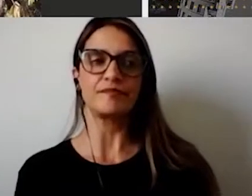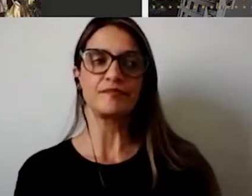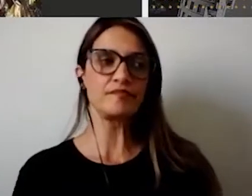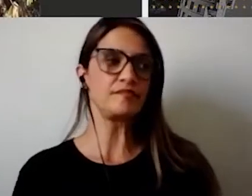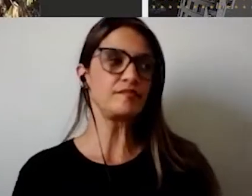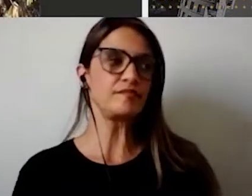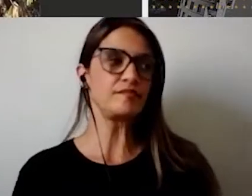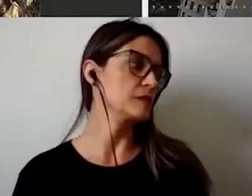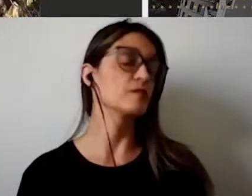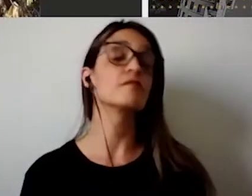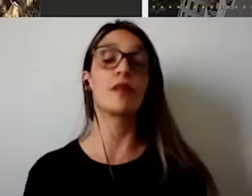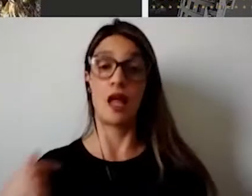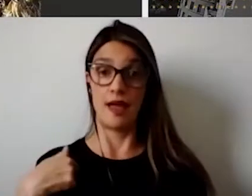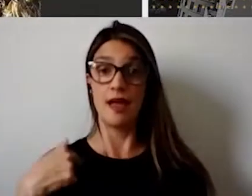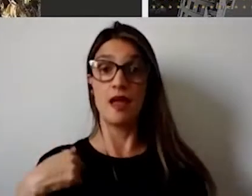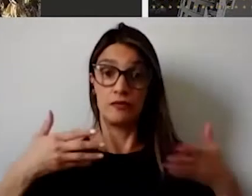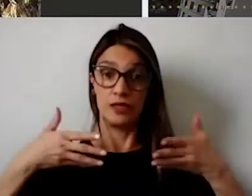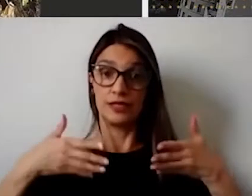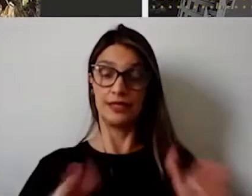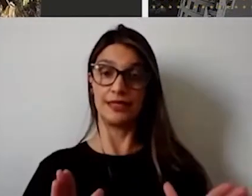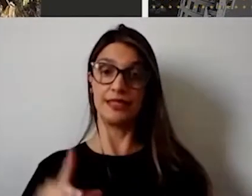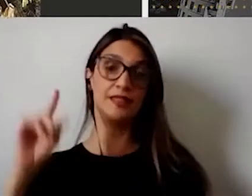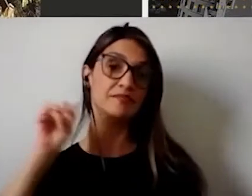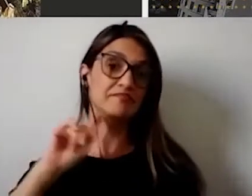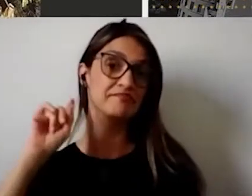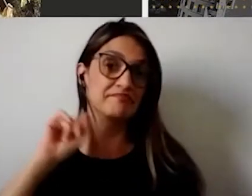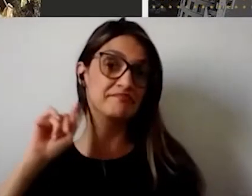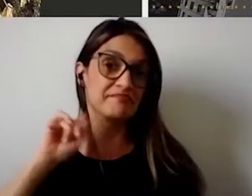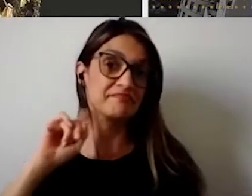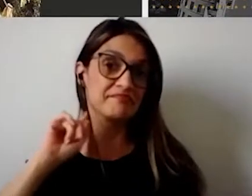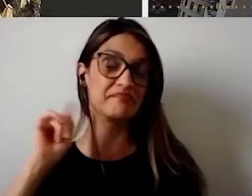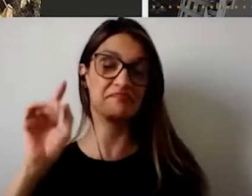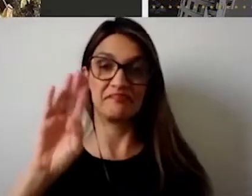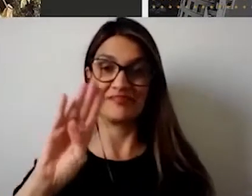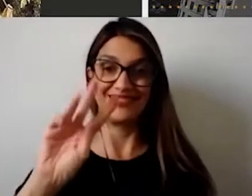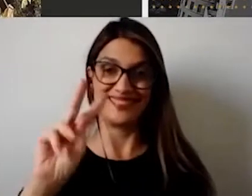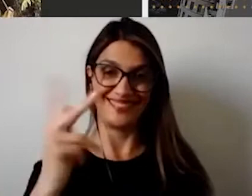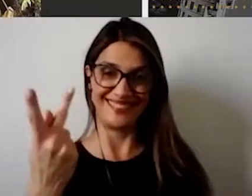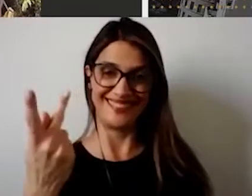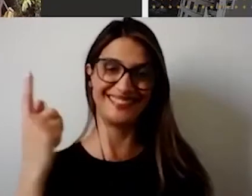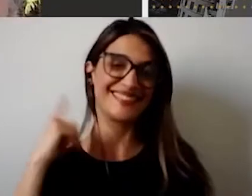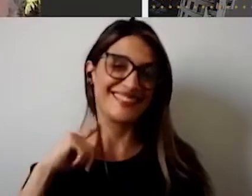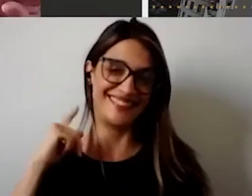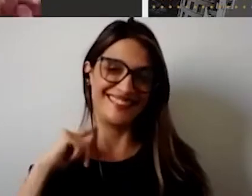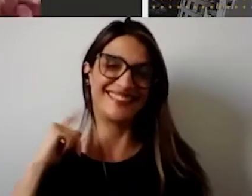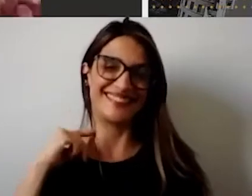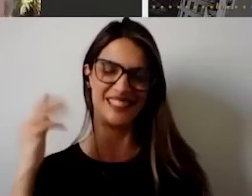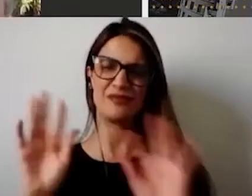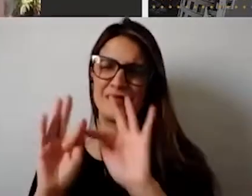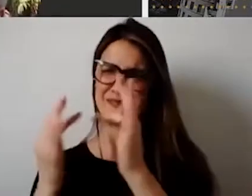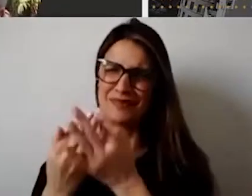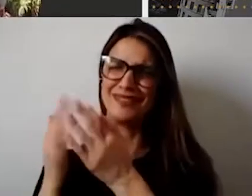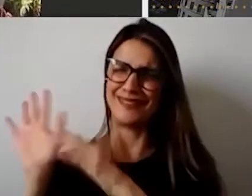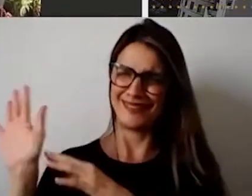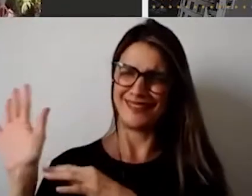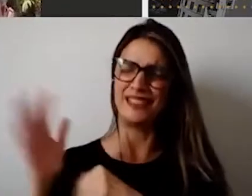Eu nasci em Belo Horizonte, então minhas raízes são mineiras, mas eu